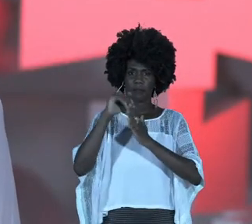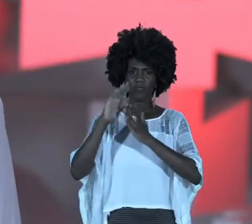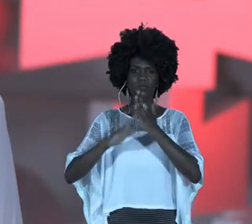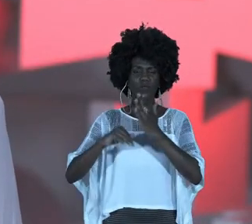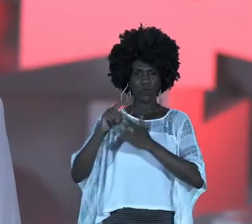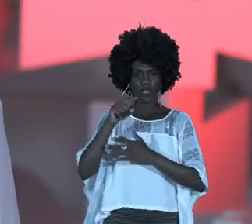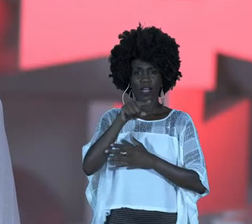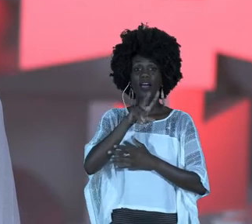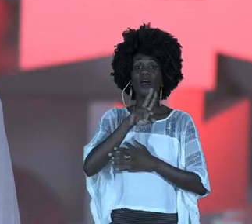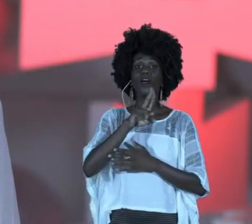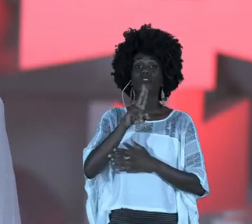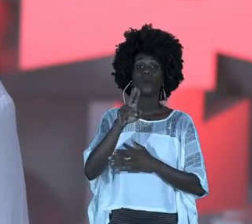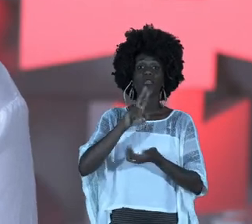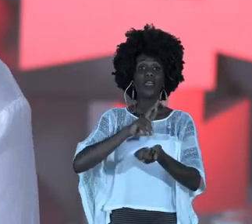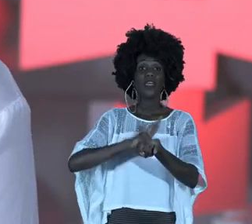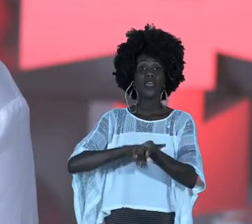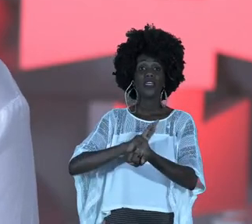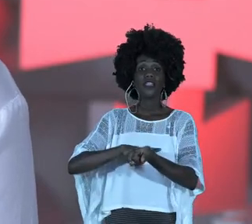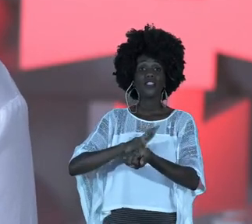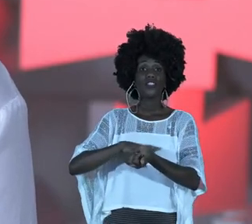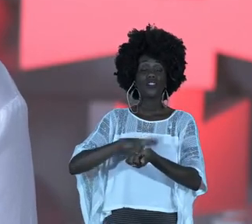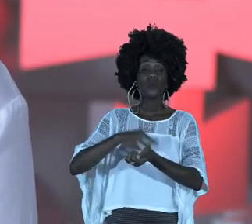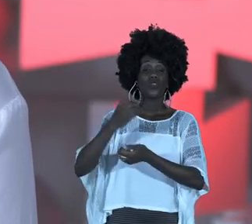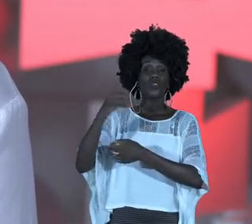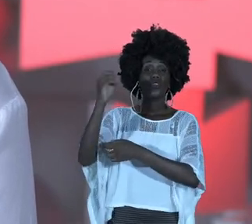que aqui ele chama de ritmo de outono.